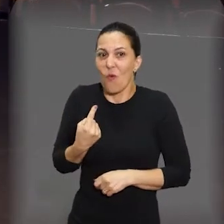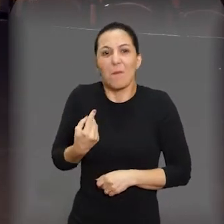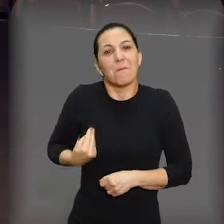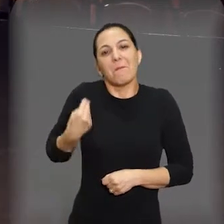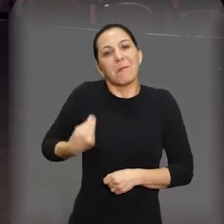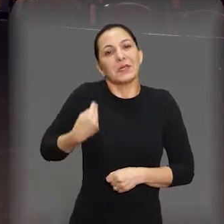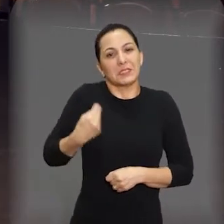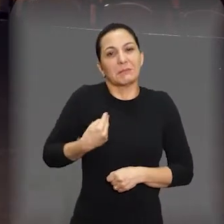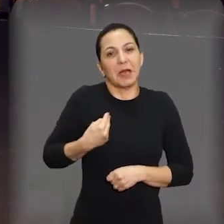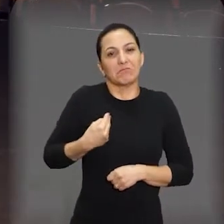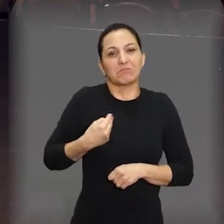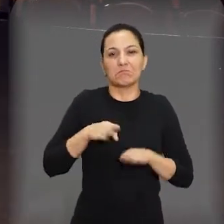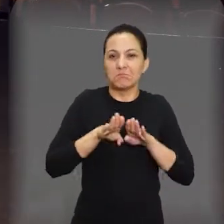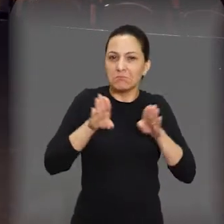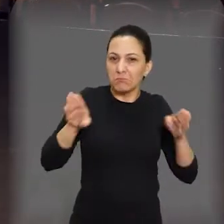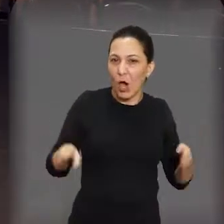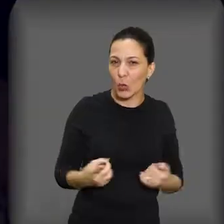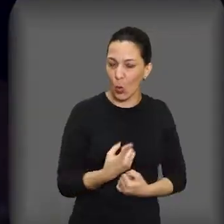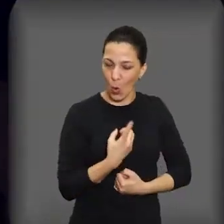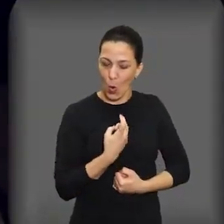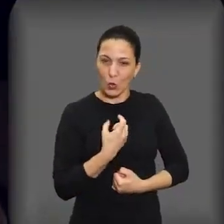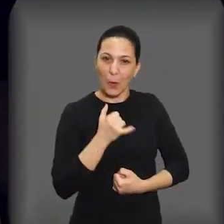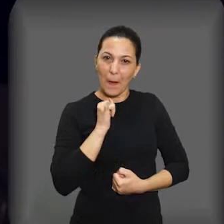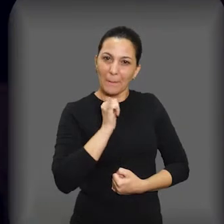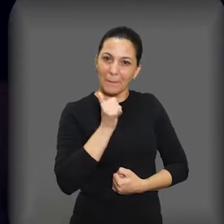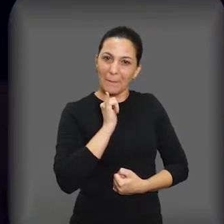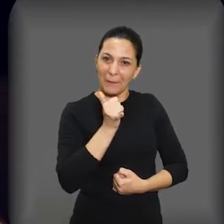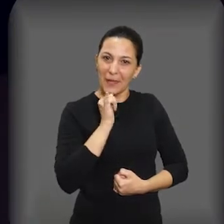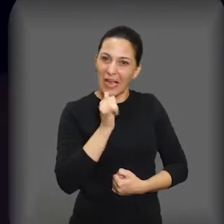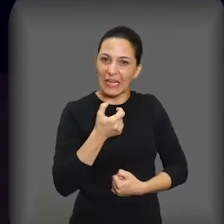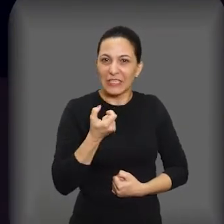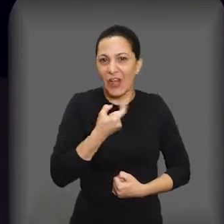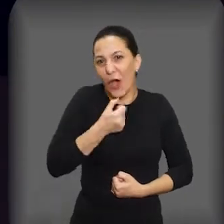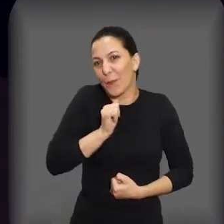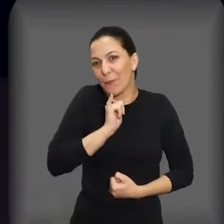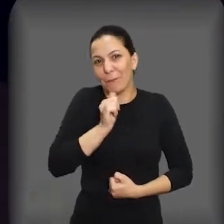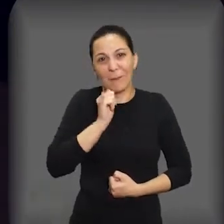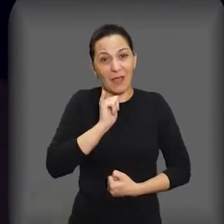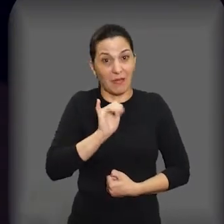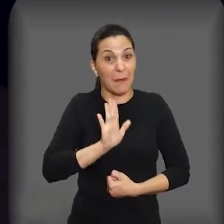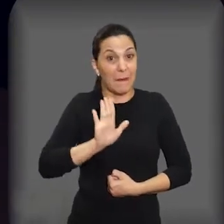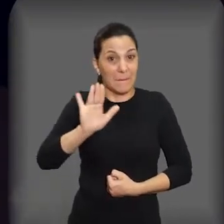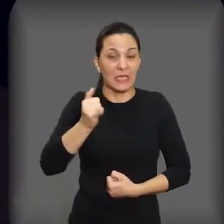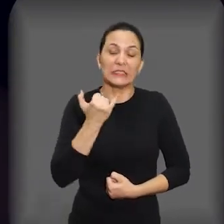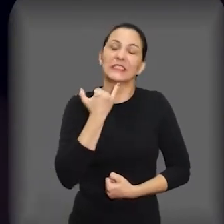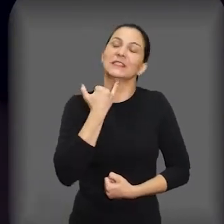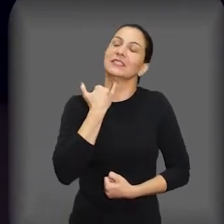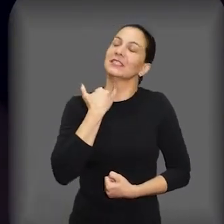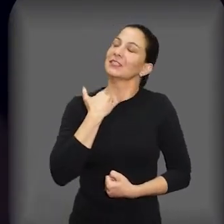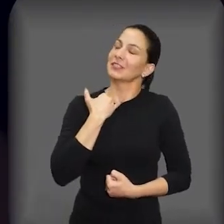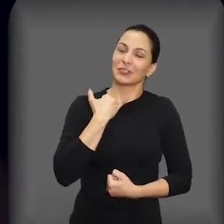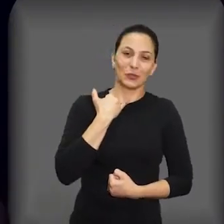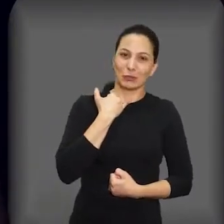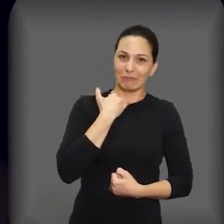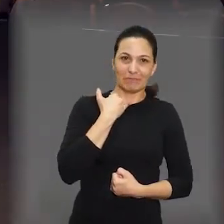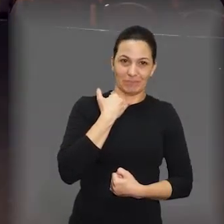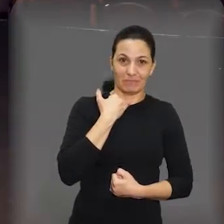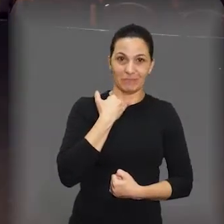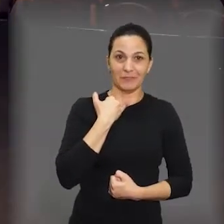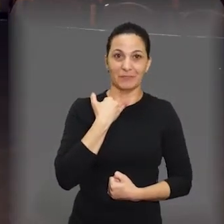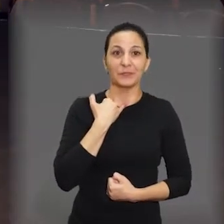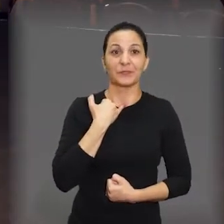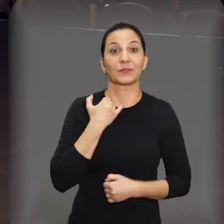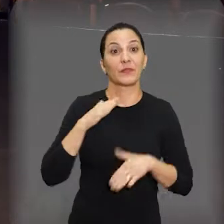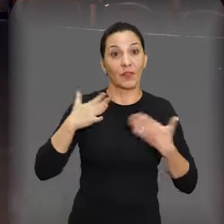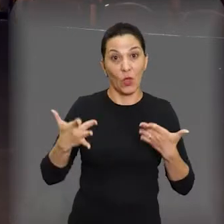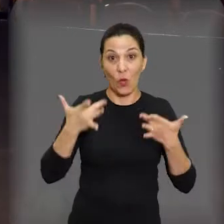queriam, qualquer coisa que o cara queria. Eu me apresentava sem até saber que eu estava fazendo, de fato, um stand-up comedy. Então